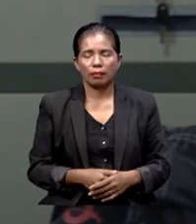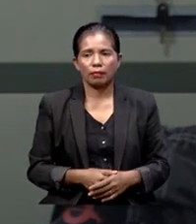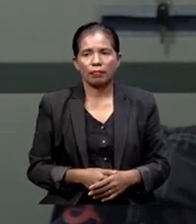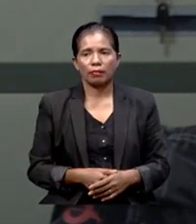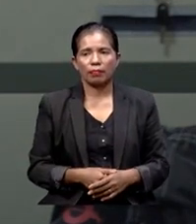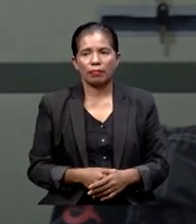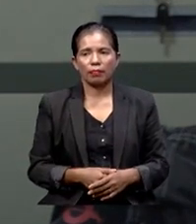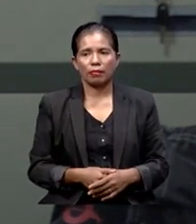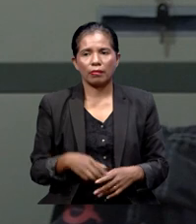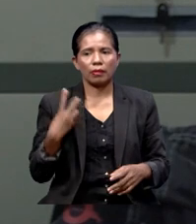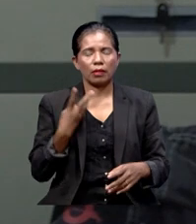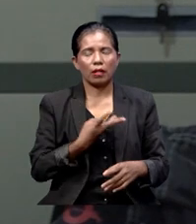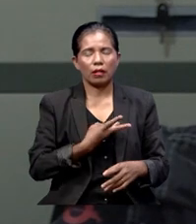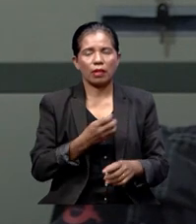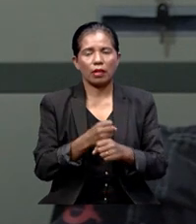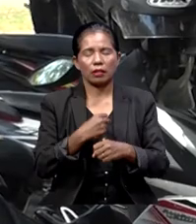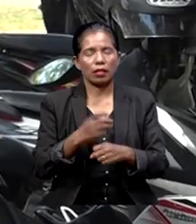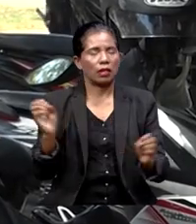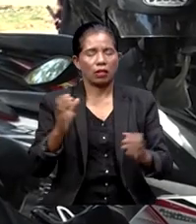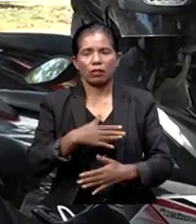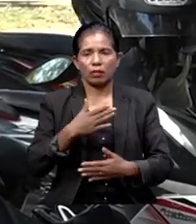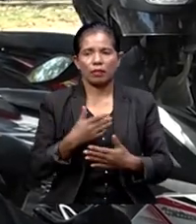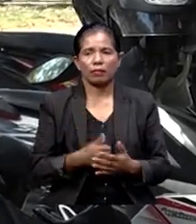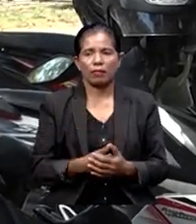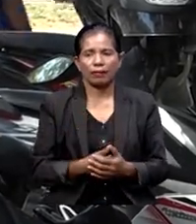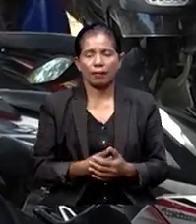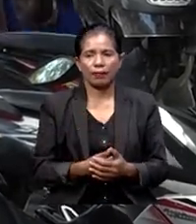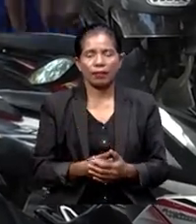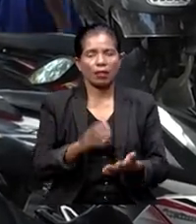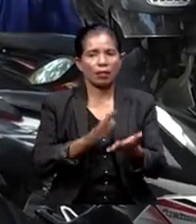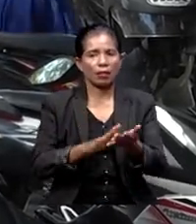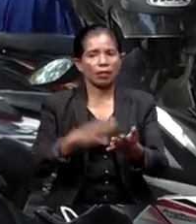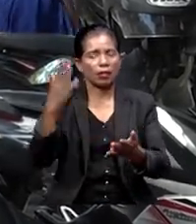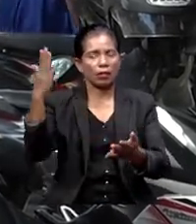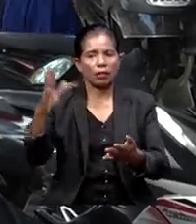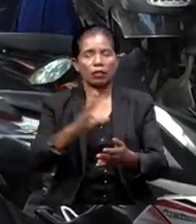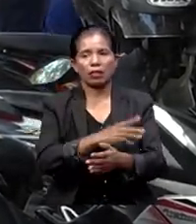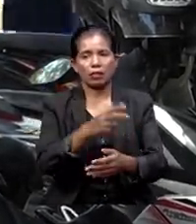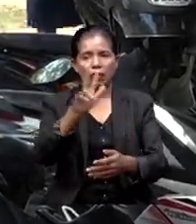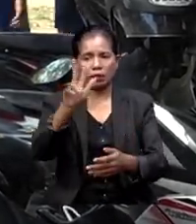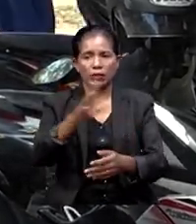alo ita alun larun contente ho dane. Escola Ensino Básico Central Terceiro Ciclo e a filial Tolu,